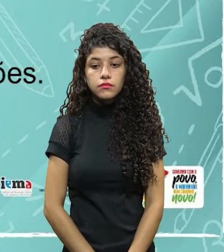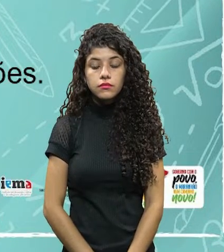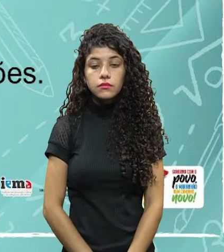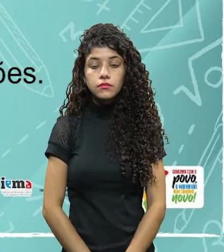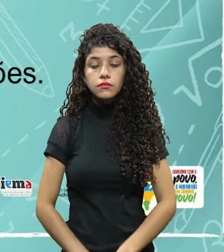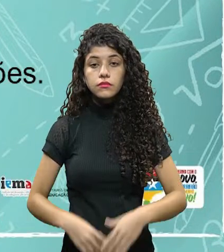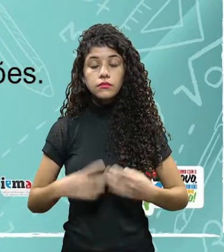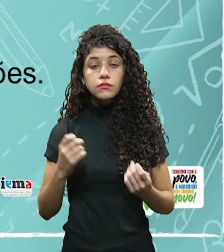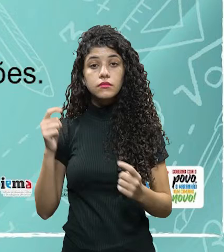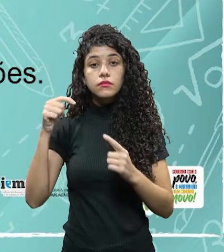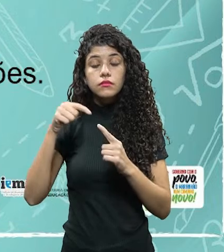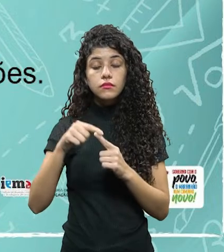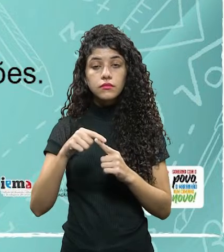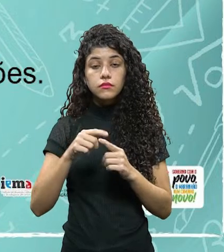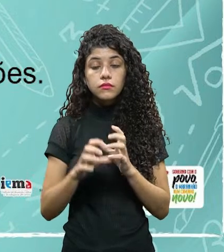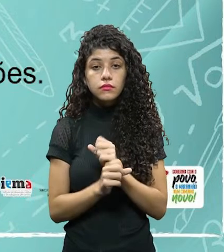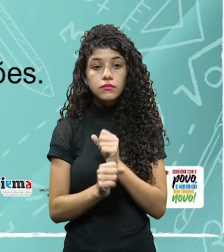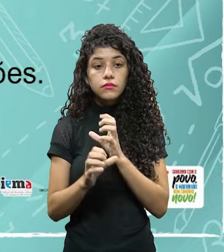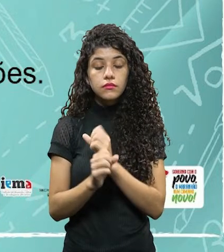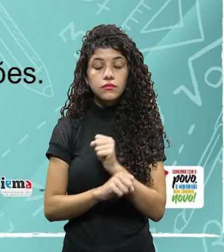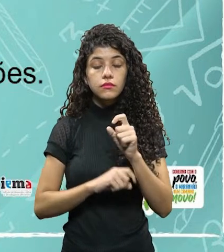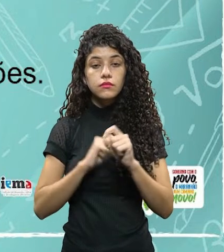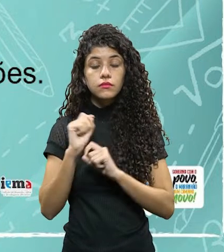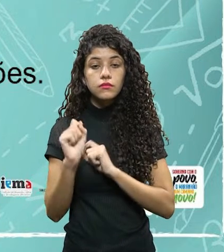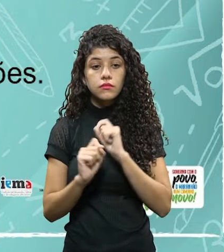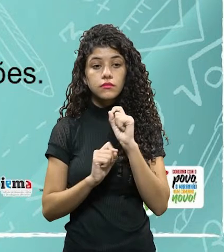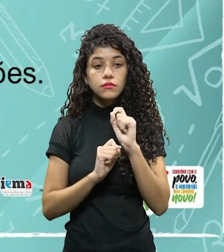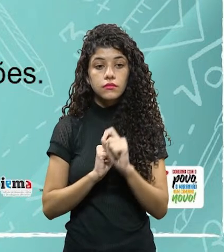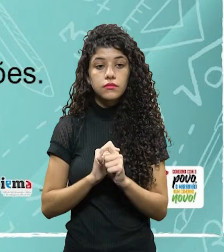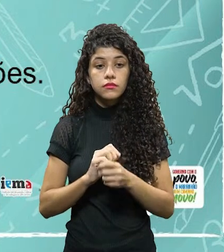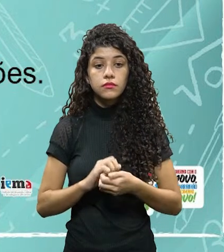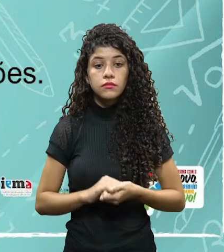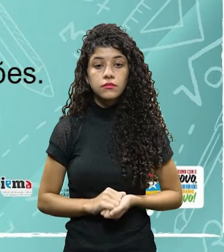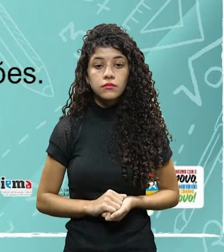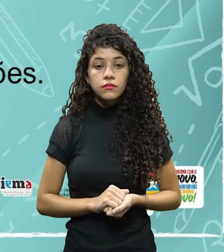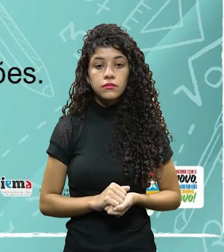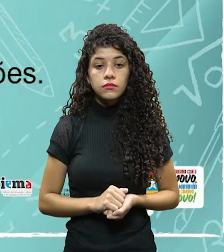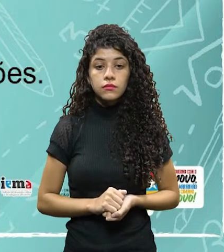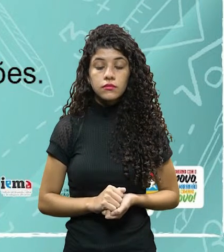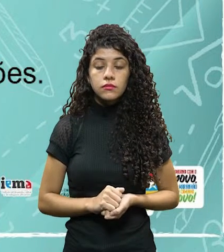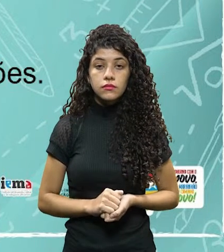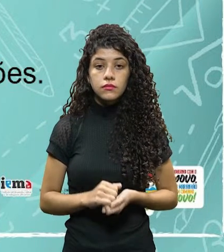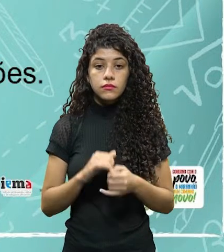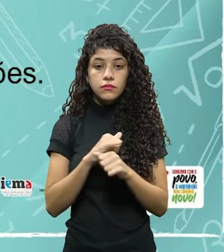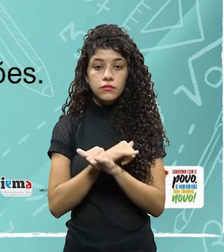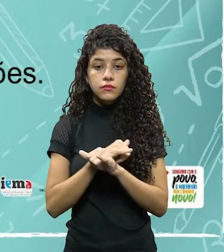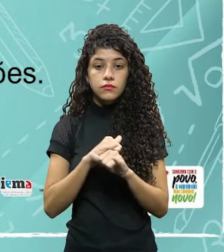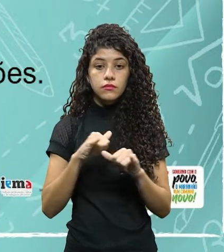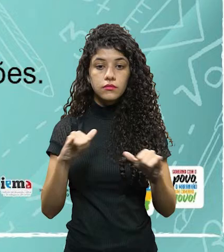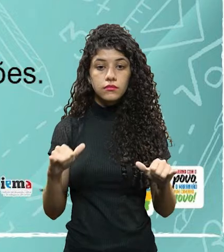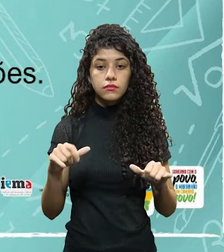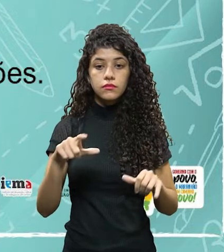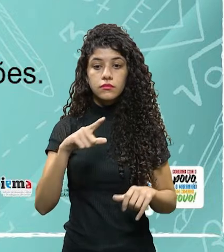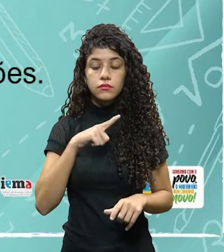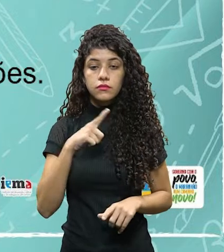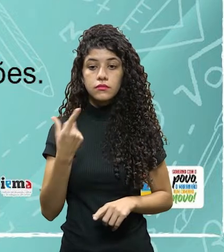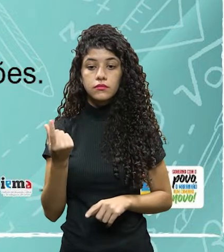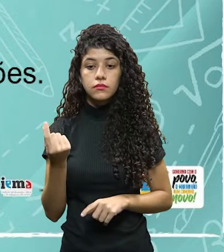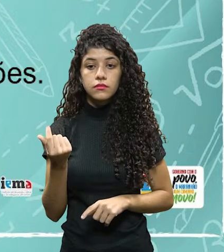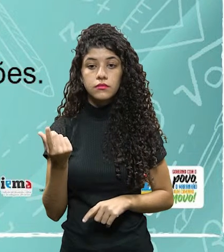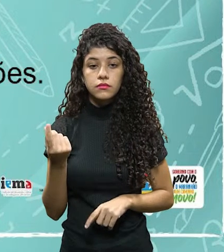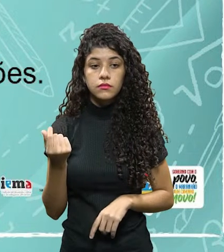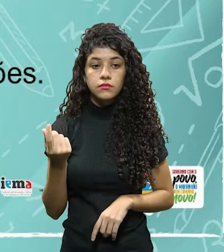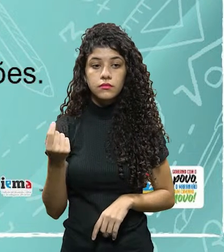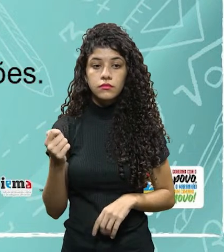Então o objetivo da contabilidade de custos são fornecimentos de dados para apuração de custos